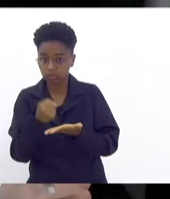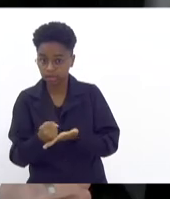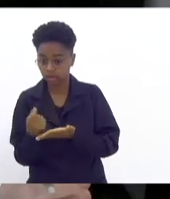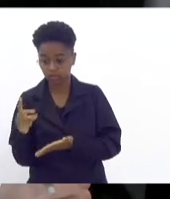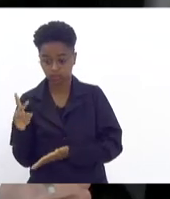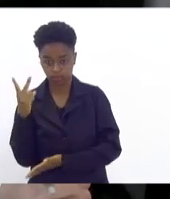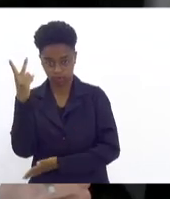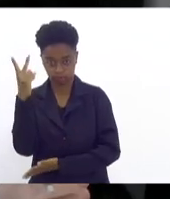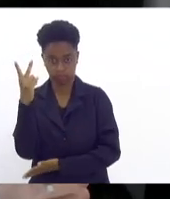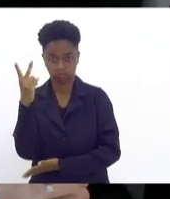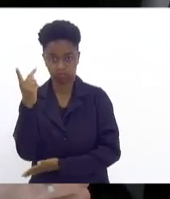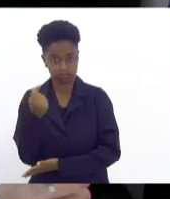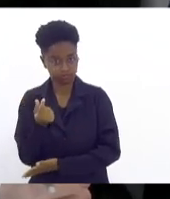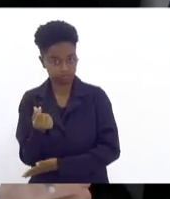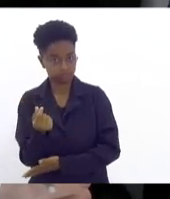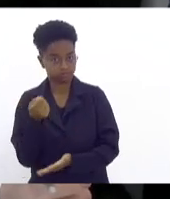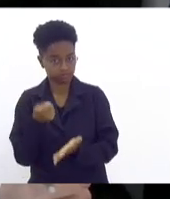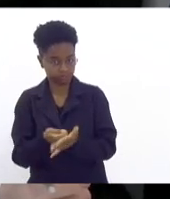preços.